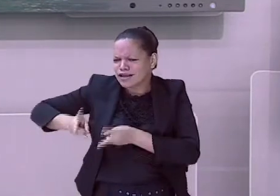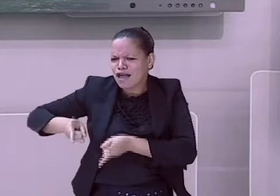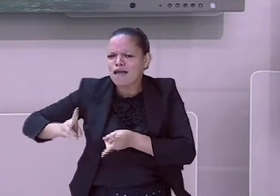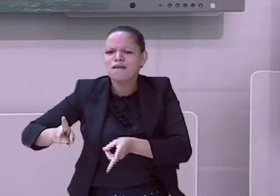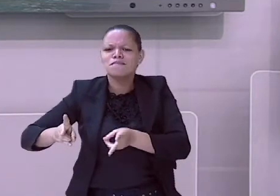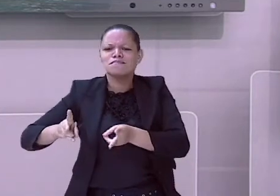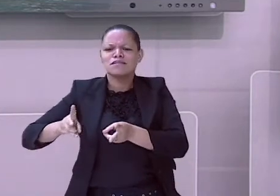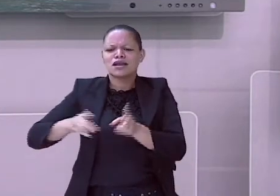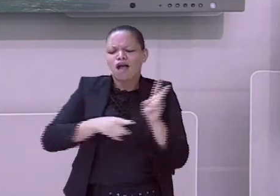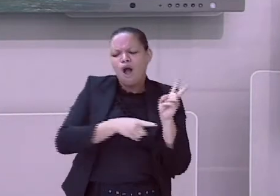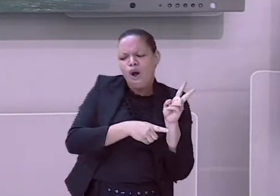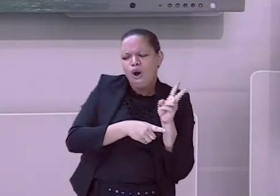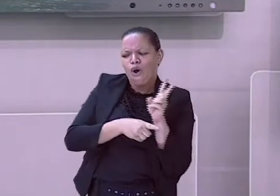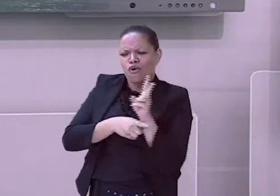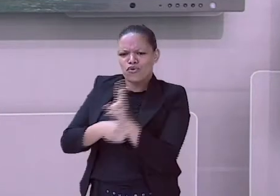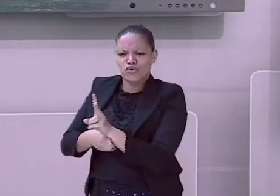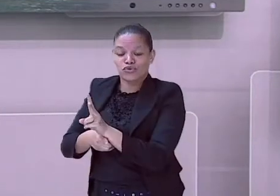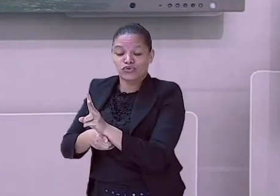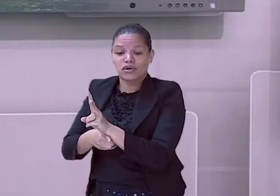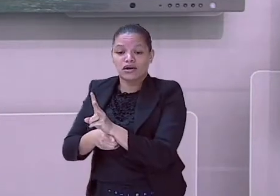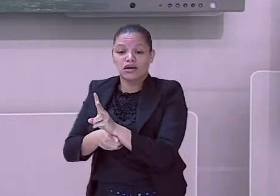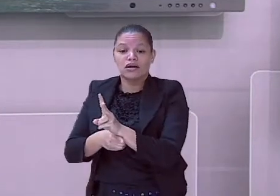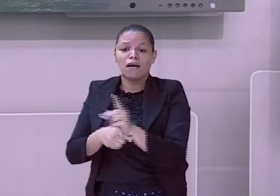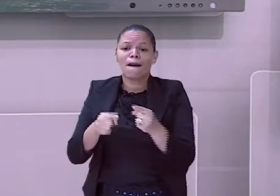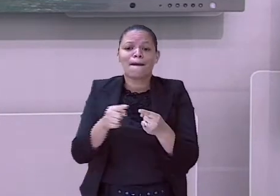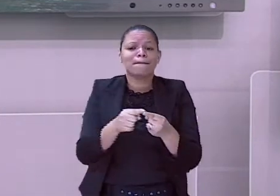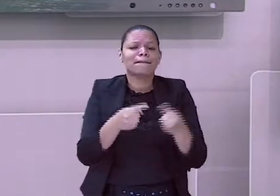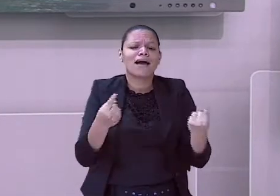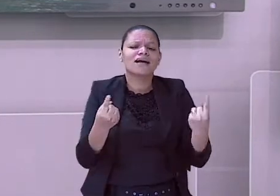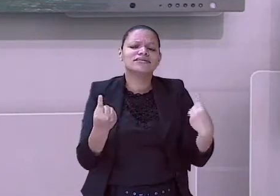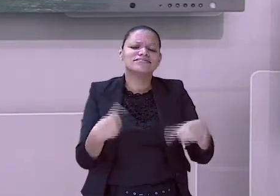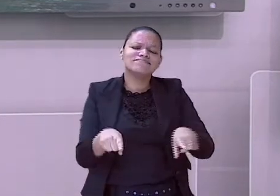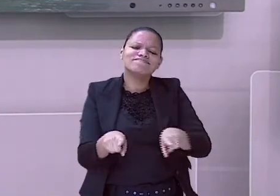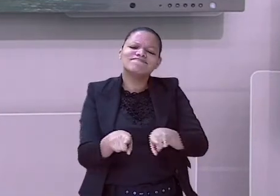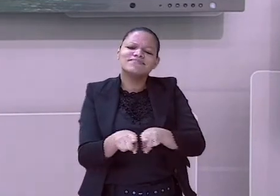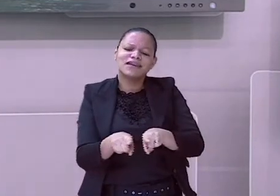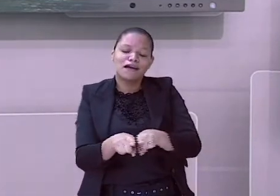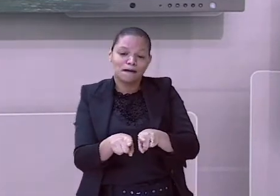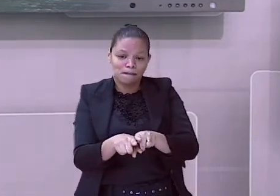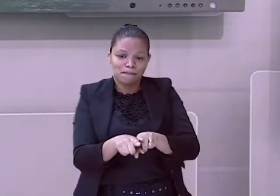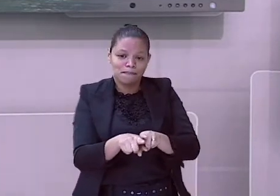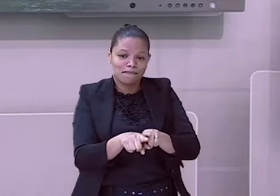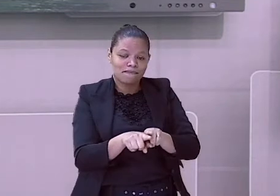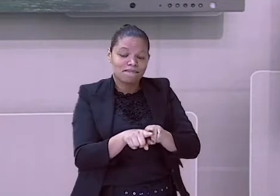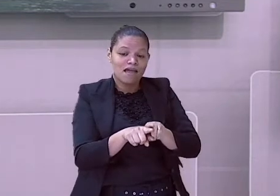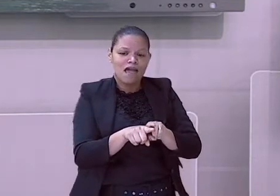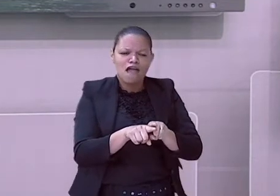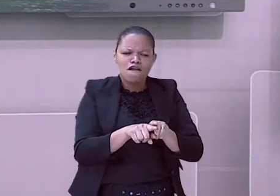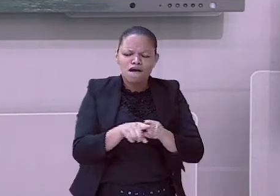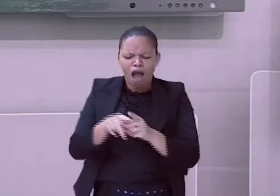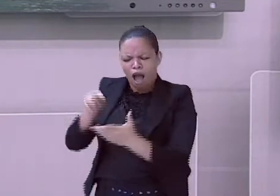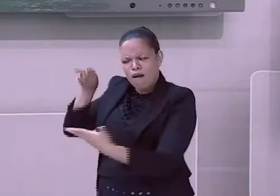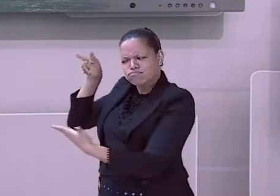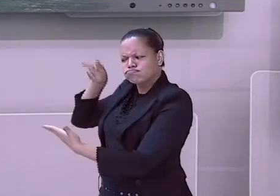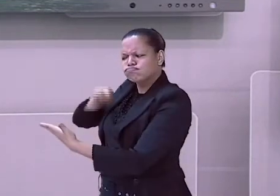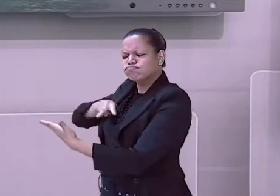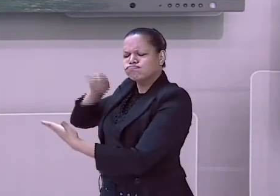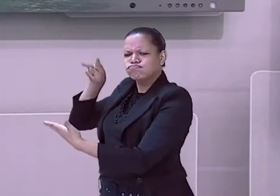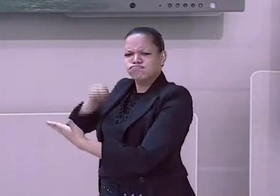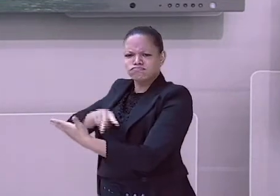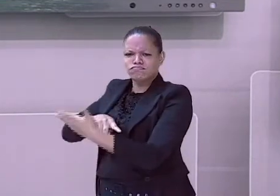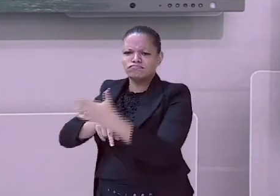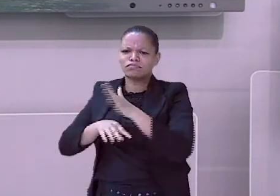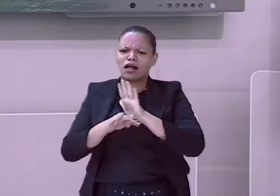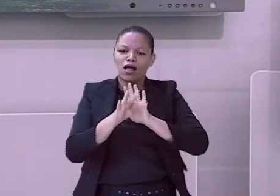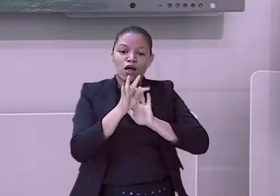nem todas irão conseguir alcançar o mar. Esse texto, ele tem como base